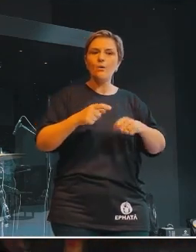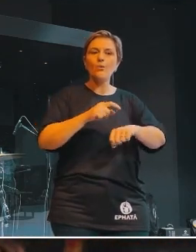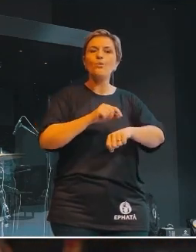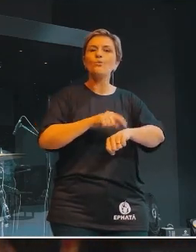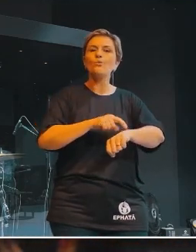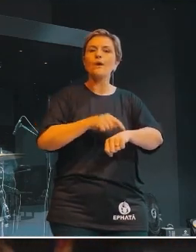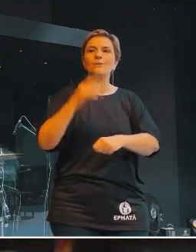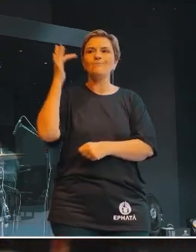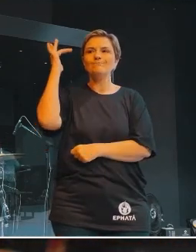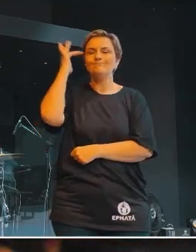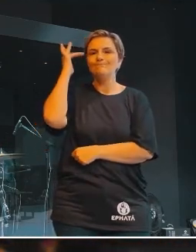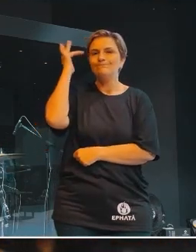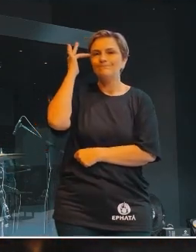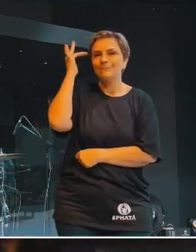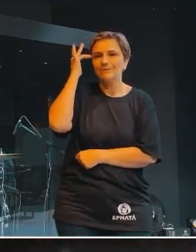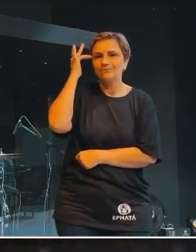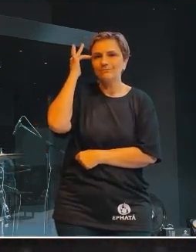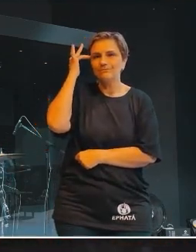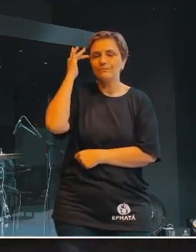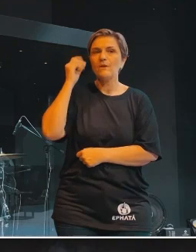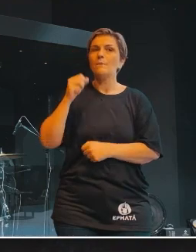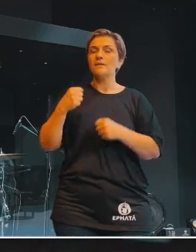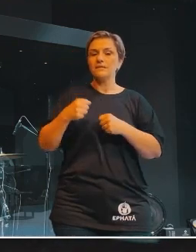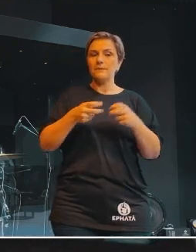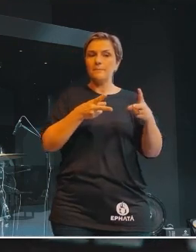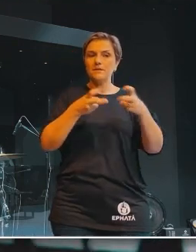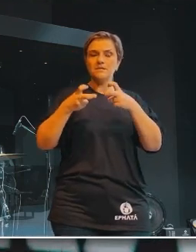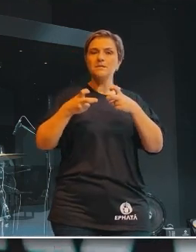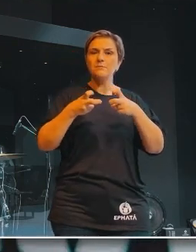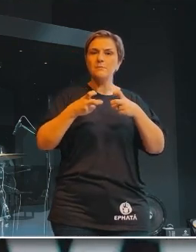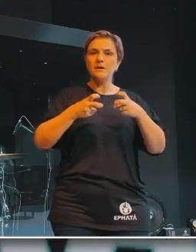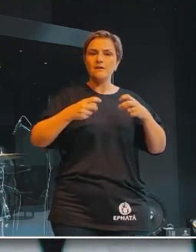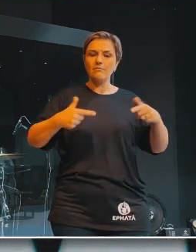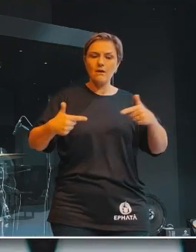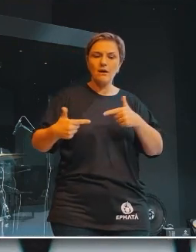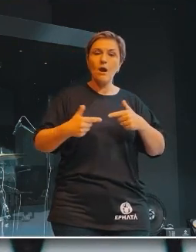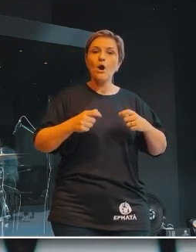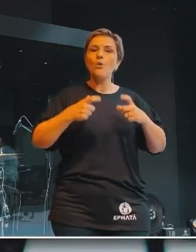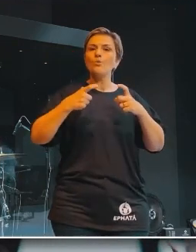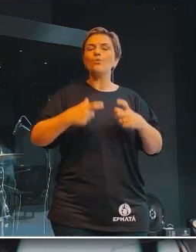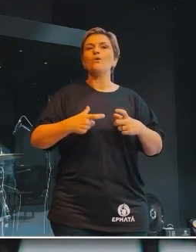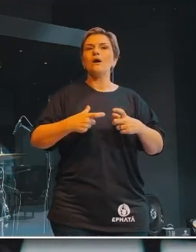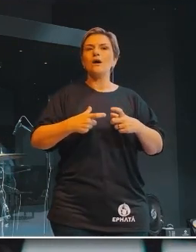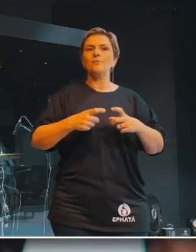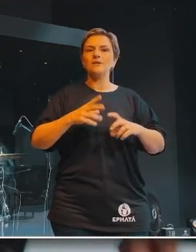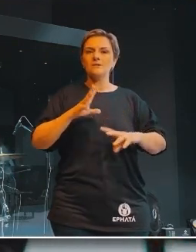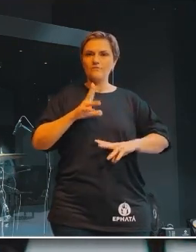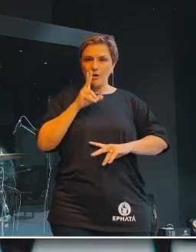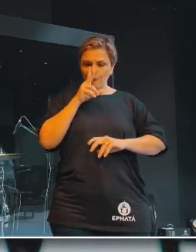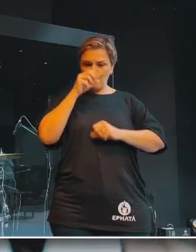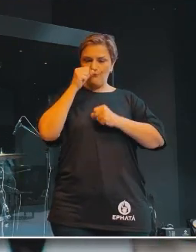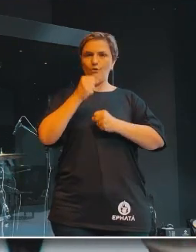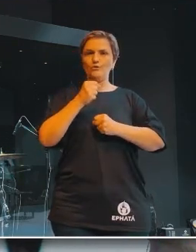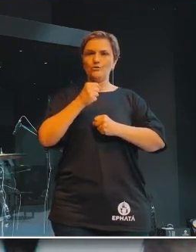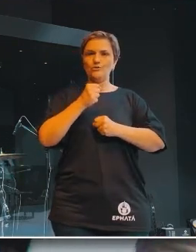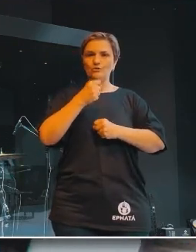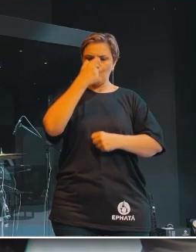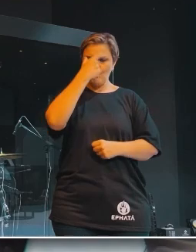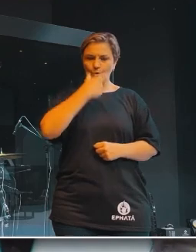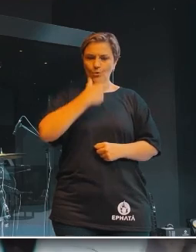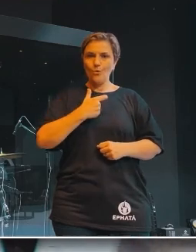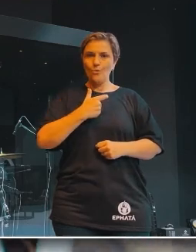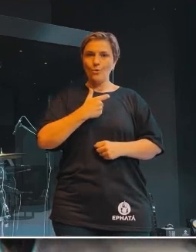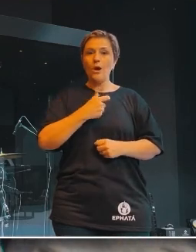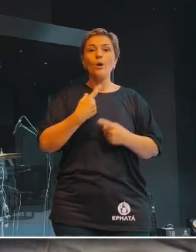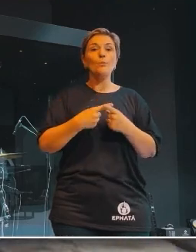amadurecer. Você precisa enxergar na guerra um lugar para ser forjado. Por quê, pastor? Porque não tem